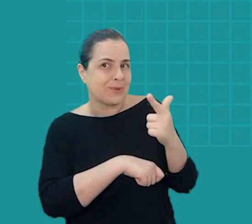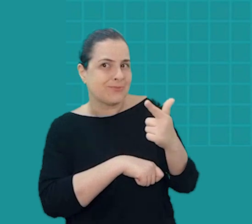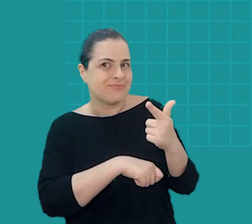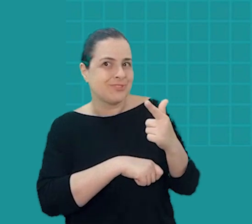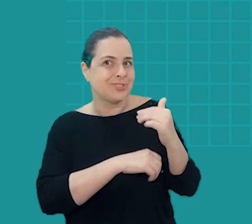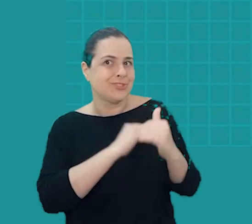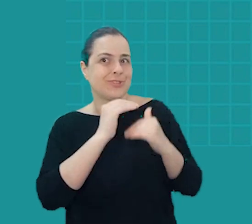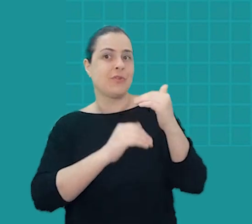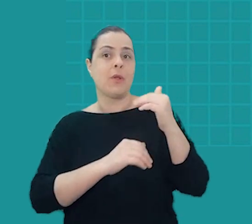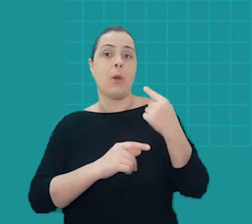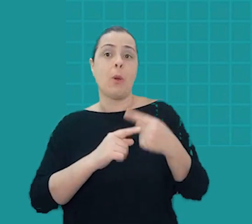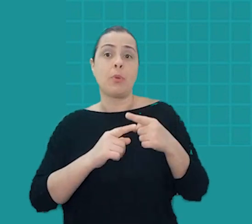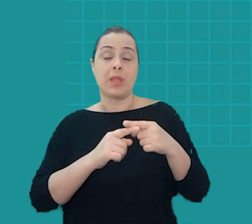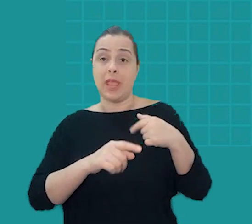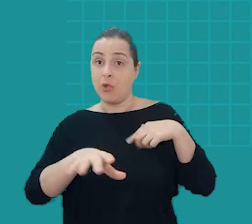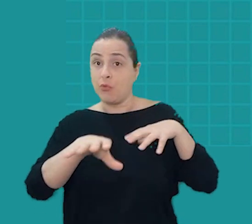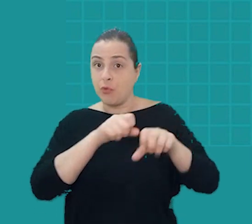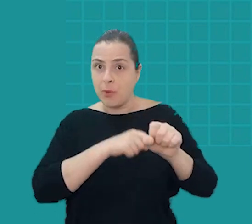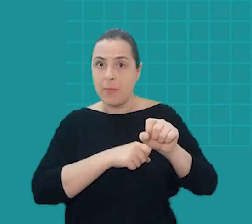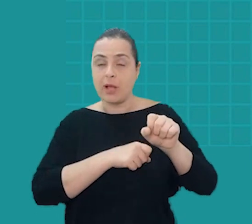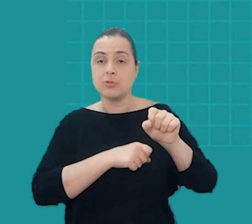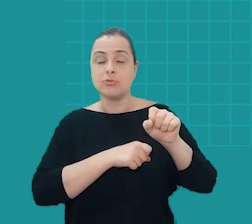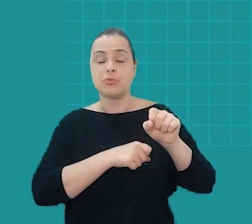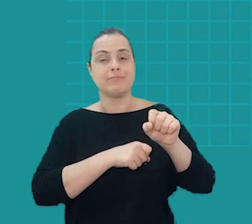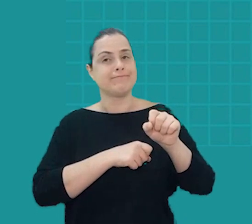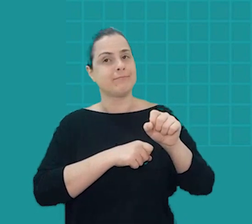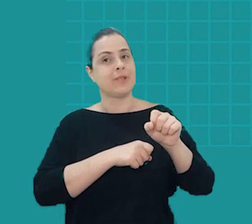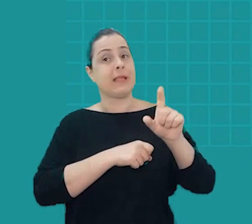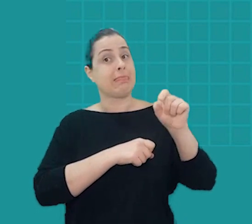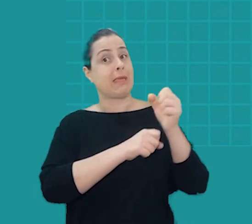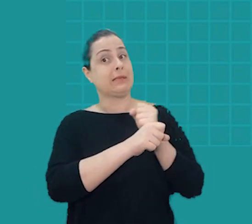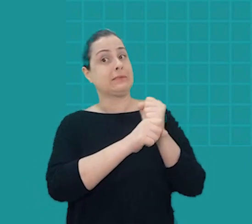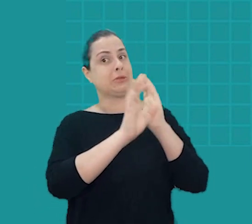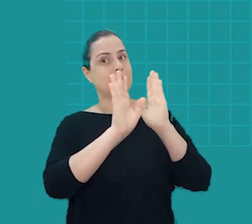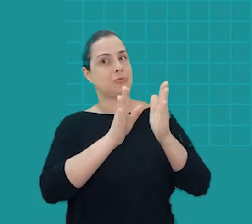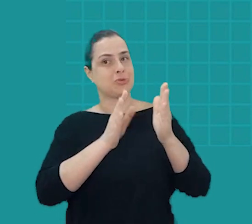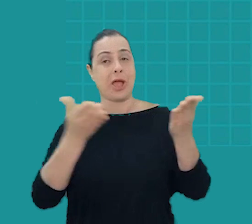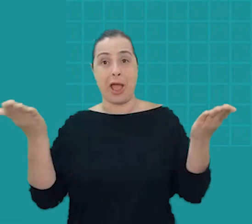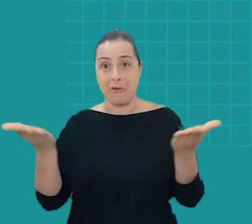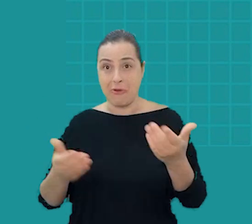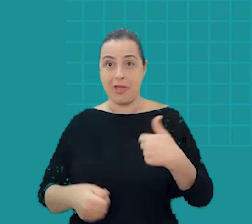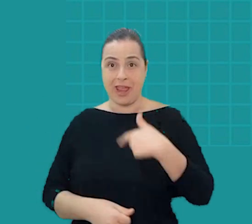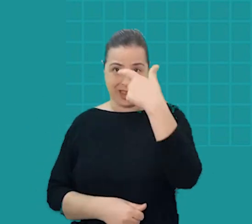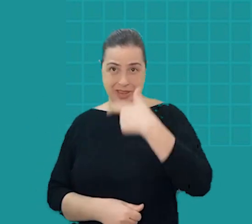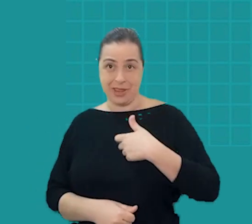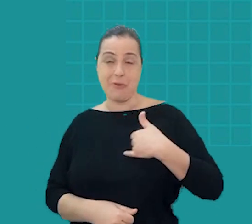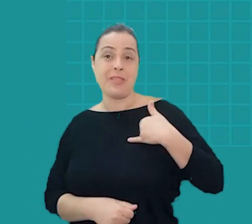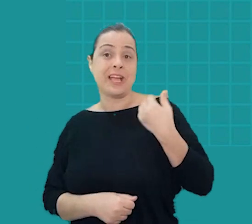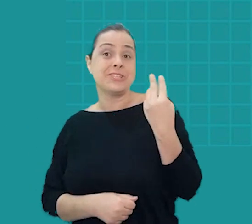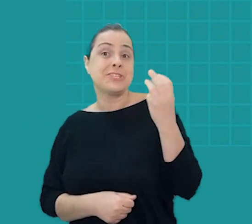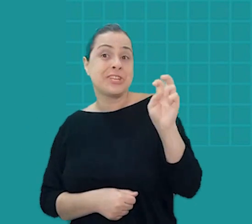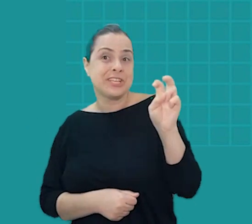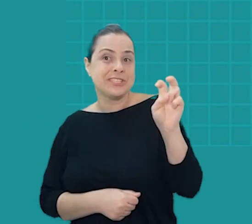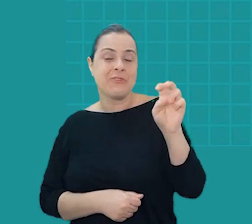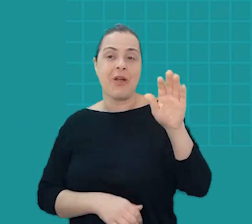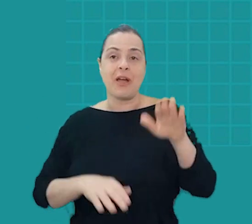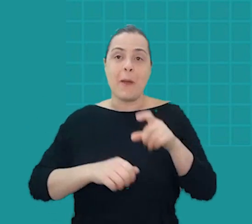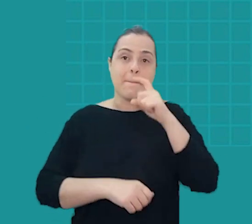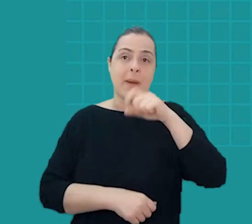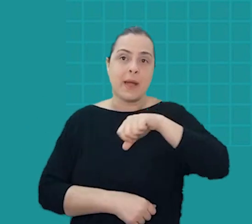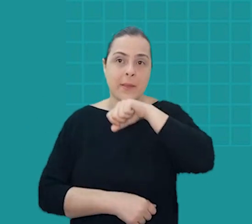Quando eu colocava que eu era pessoa com deficiência no meu currículo, ninguém me chamava, inclusive eu nunca fui